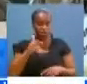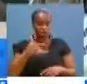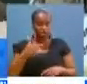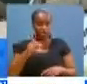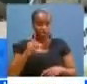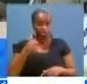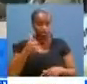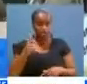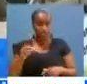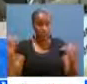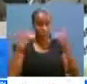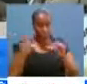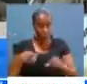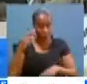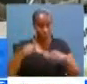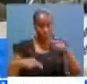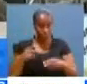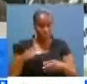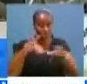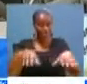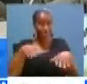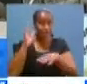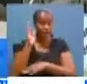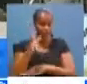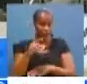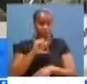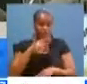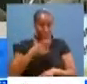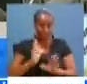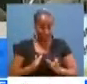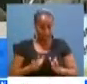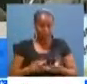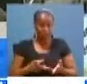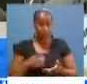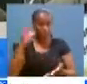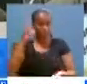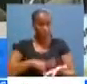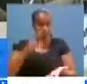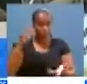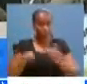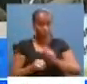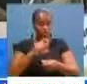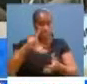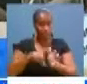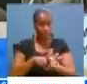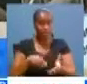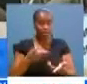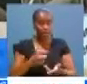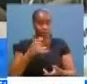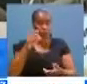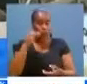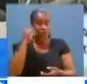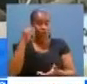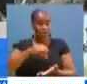financeiro. A Assembleia Nacional pode sempre, soberanamente, aprovar e alterar a lei orgânica do Banco Central,